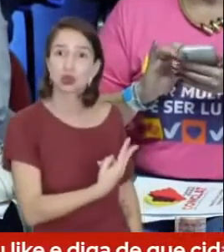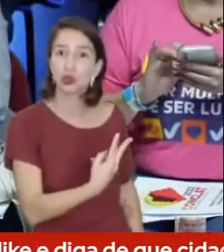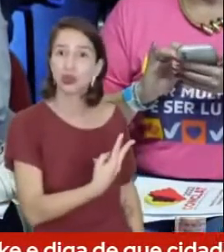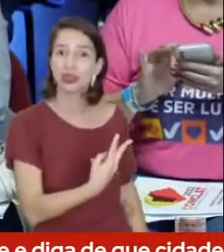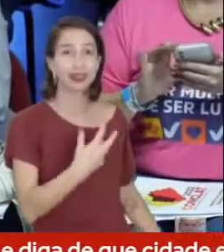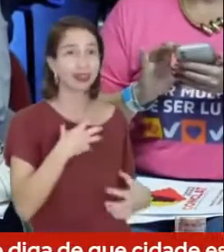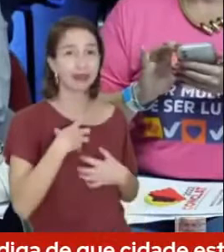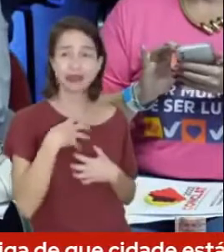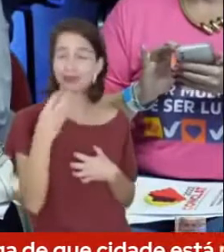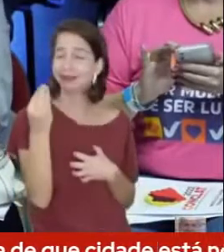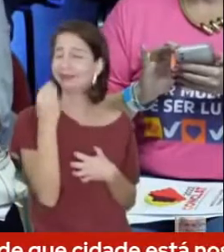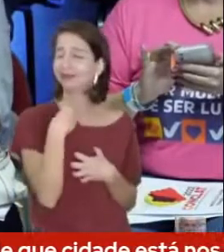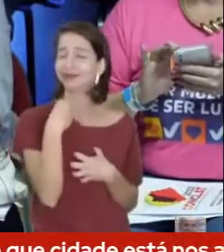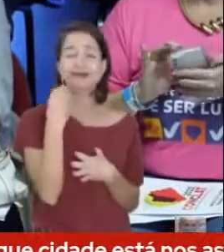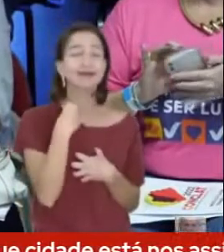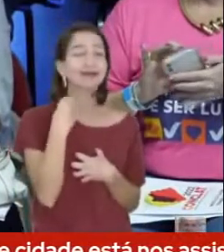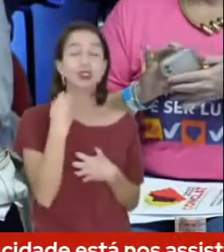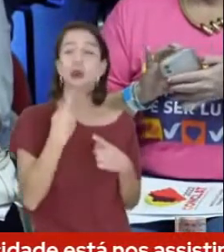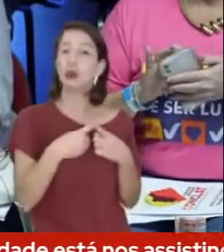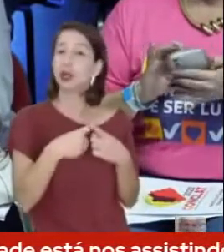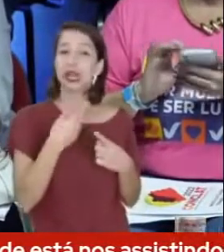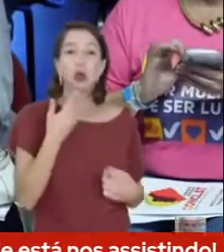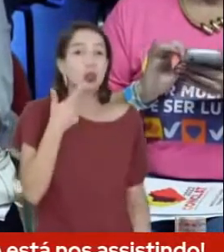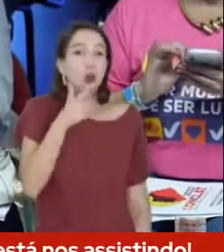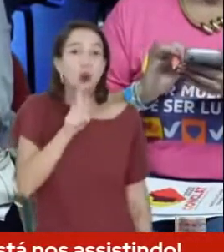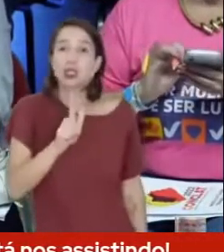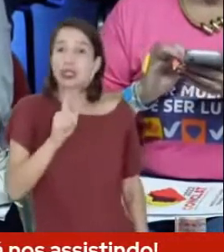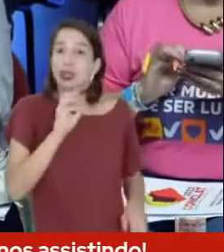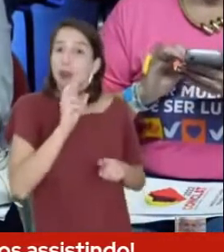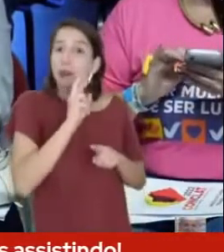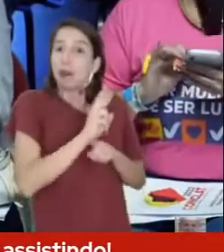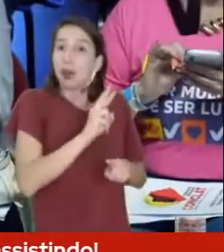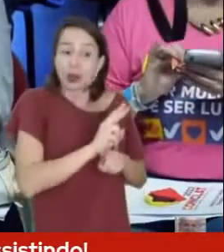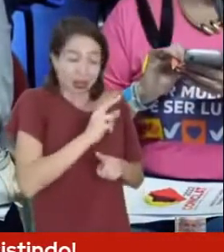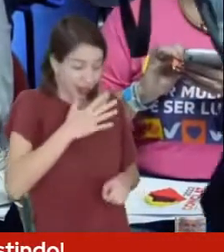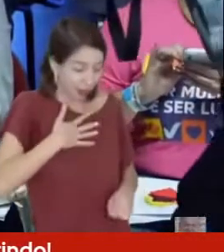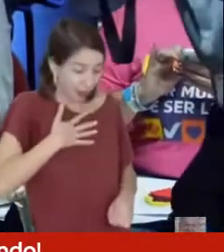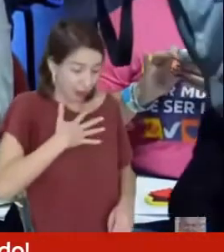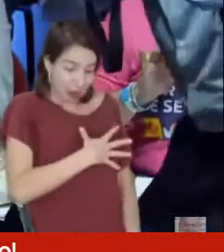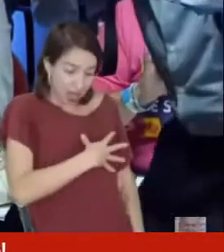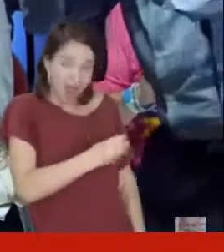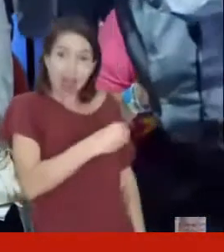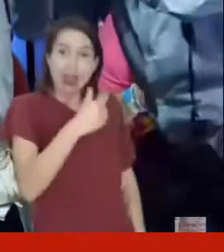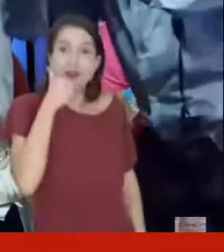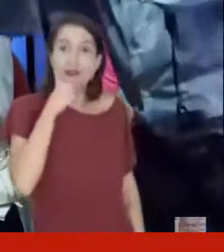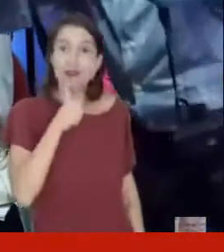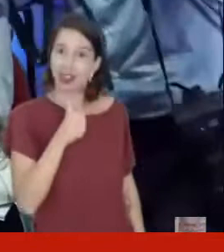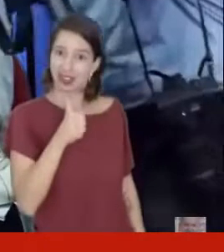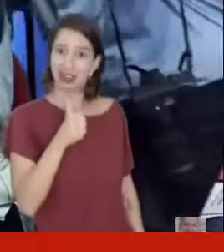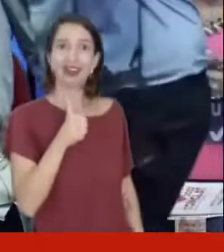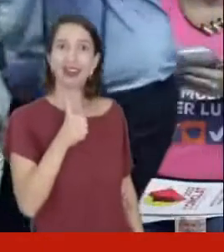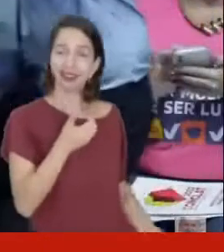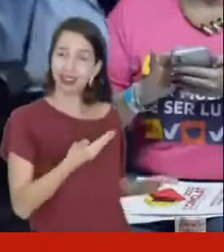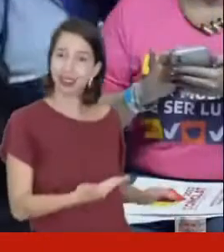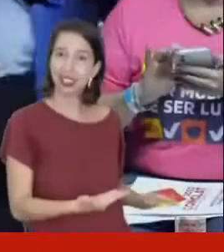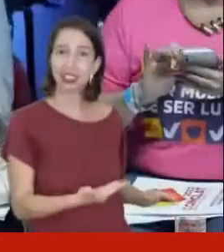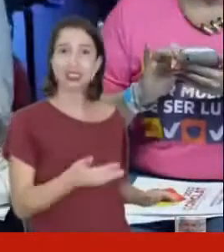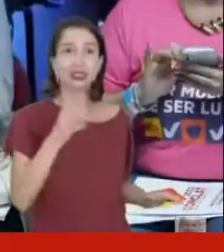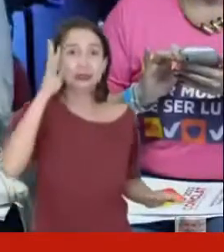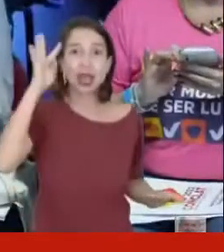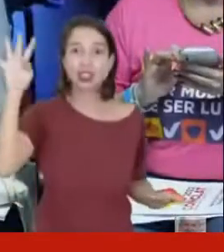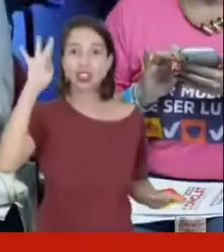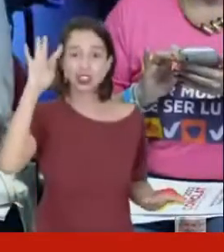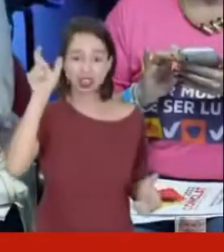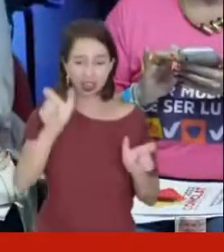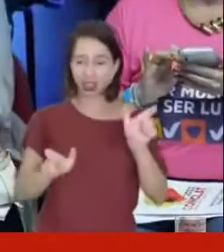minha filha de um assassino. Então, imagina as próprias mães que não têm consciência como